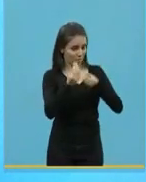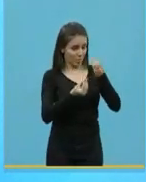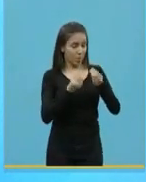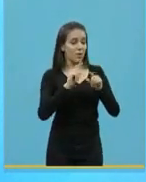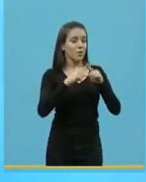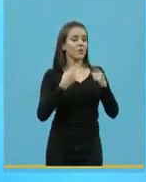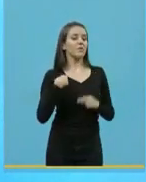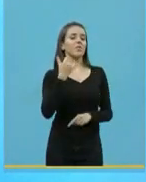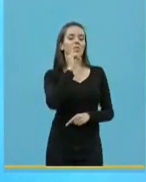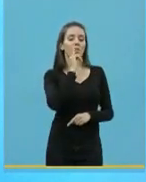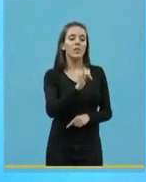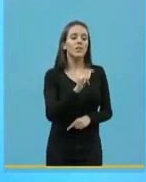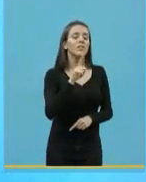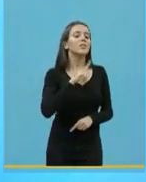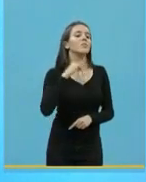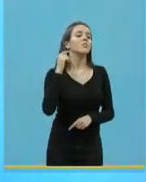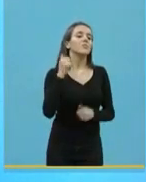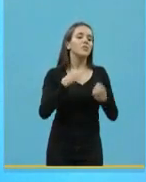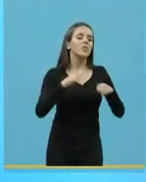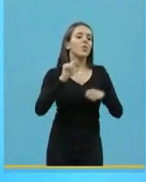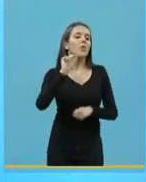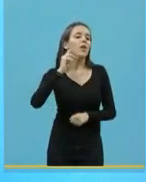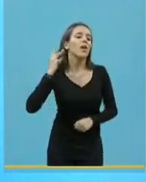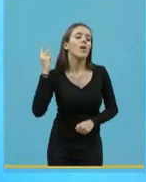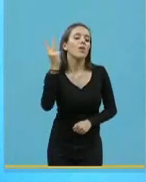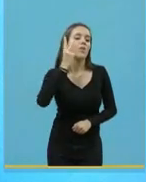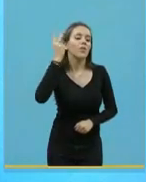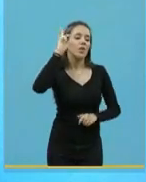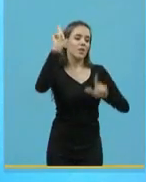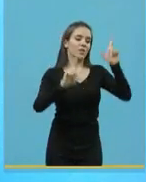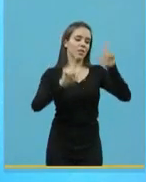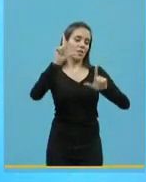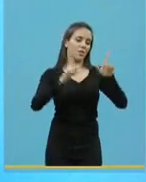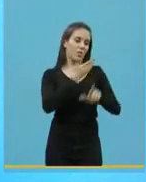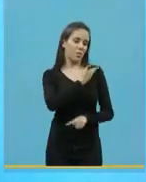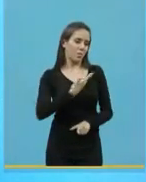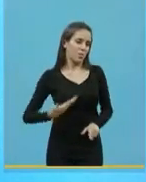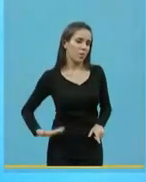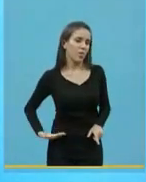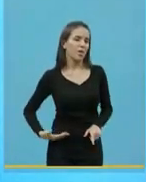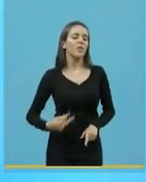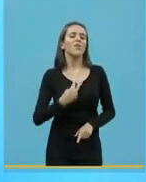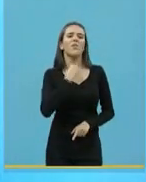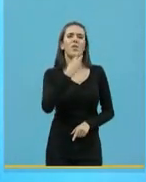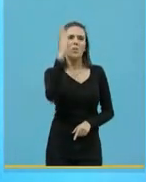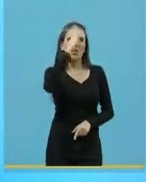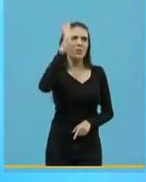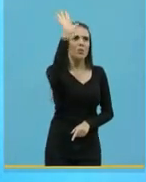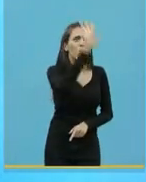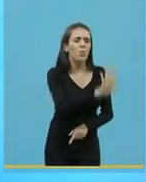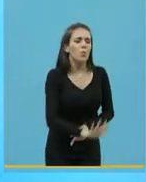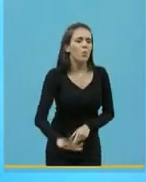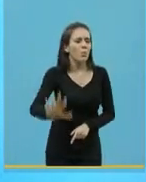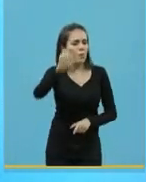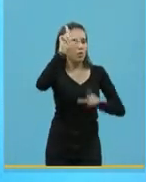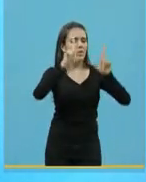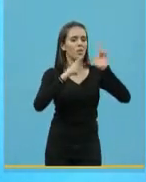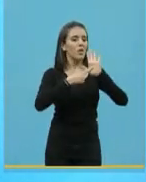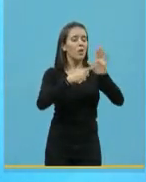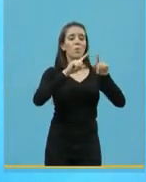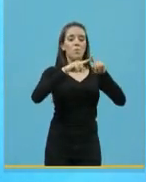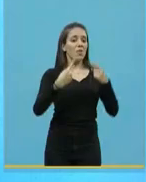do que isso é preciso também valorizar tv pública e comunitária as vozes do brasil são diversas e hoje não estão